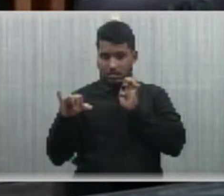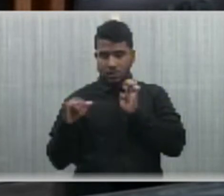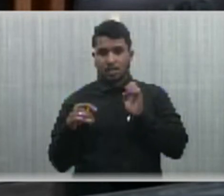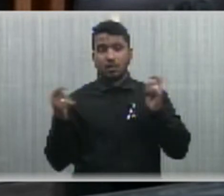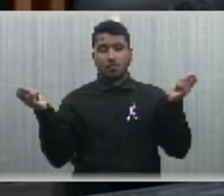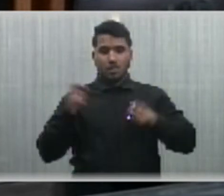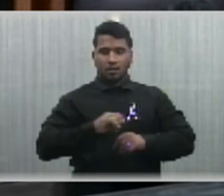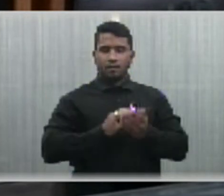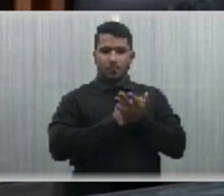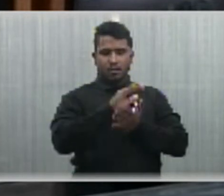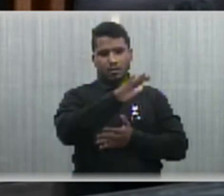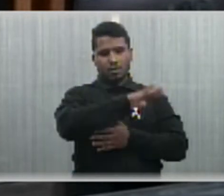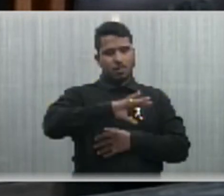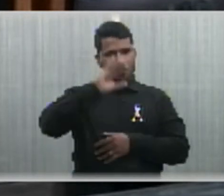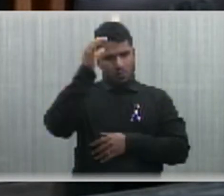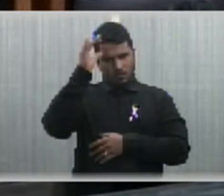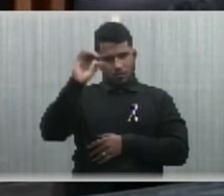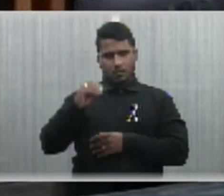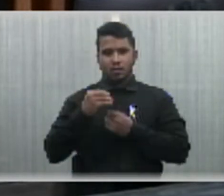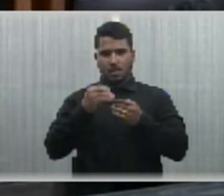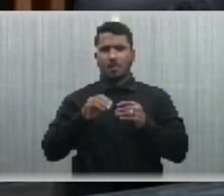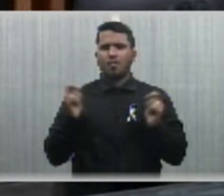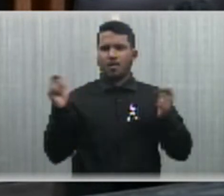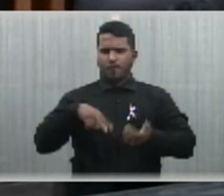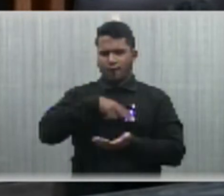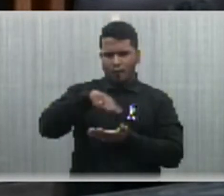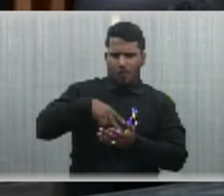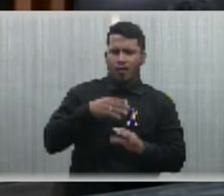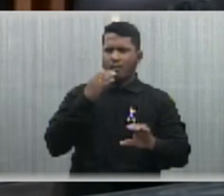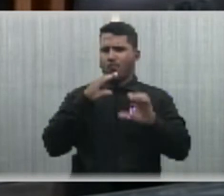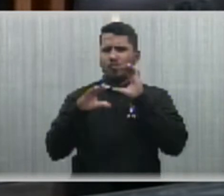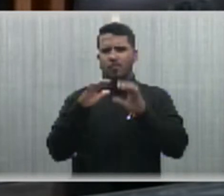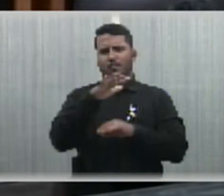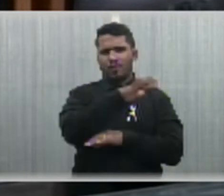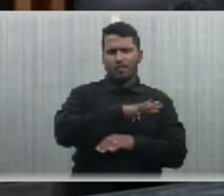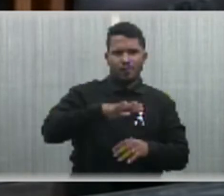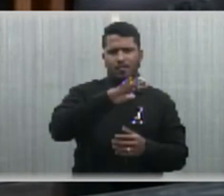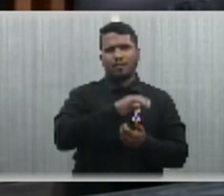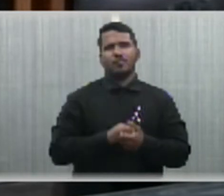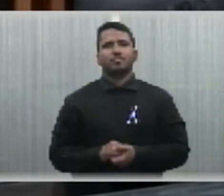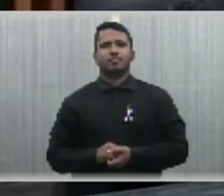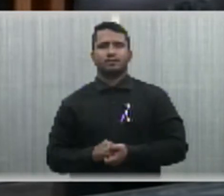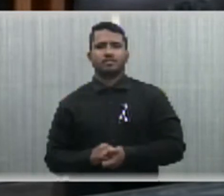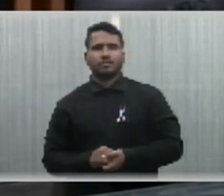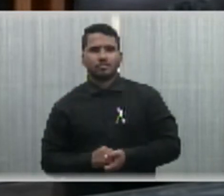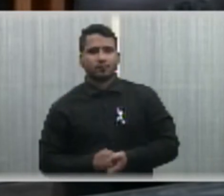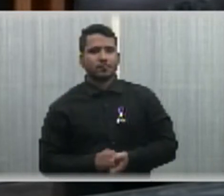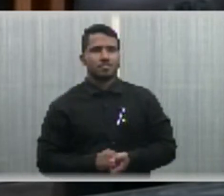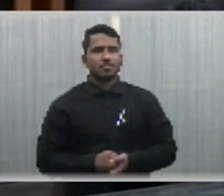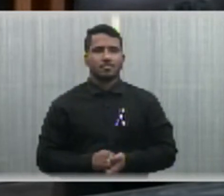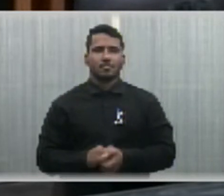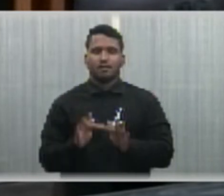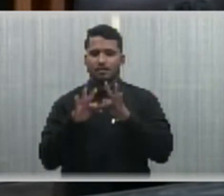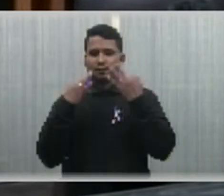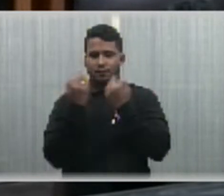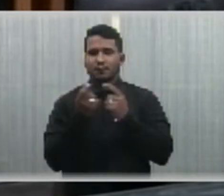ali a cultura para levar o nosso forró, levar nossas músicas tradicionais e as nossas famílias